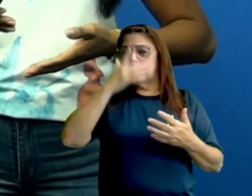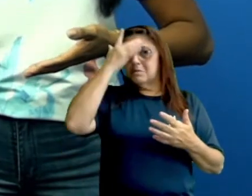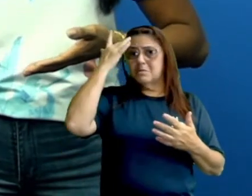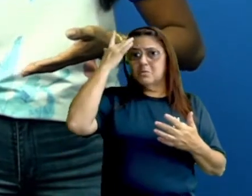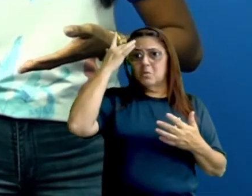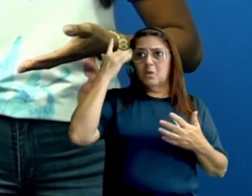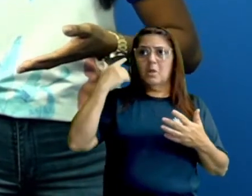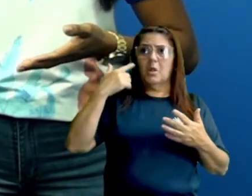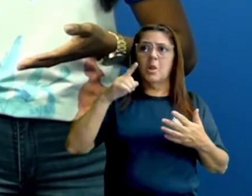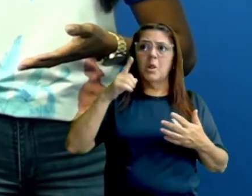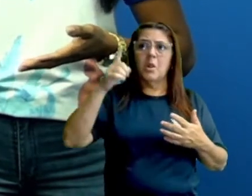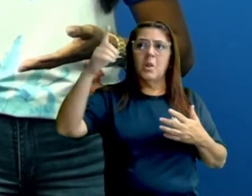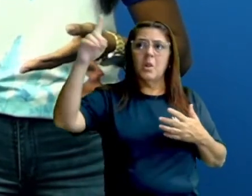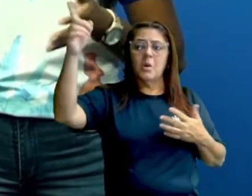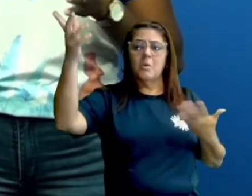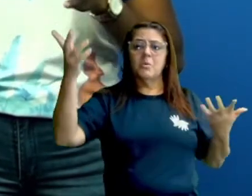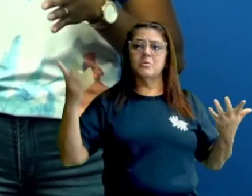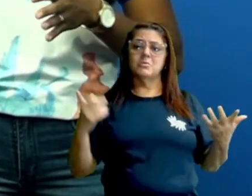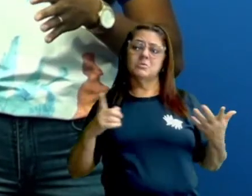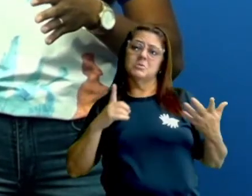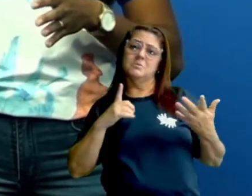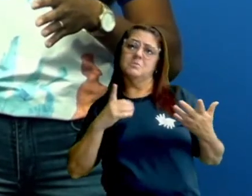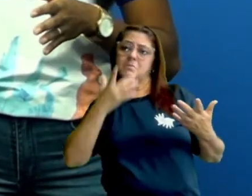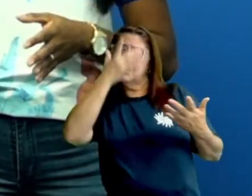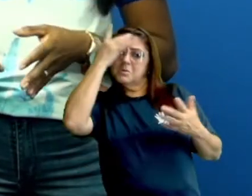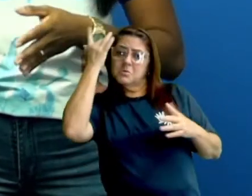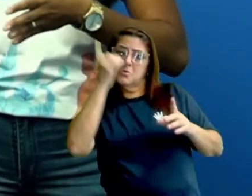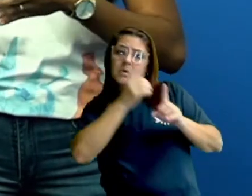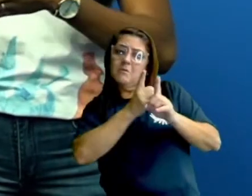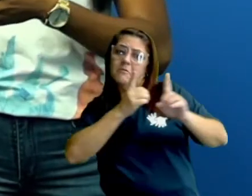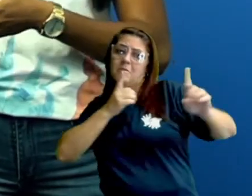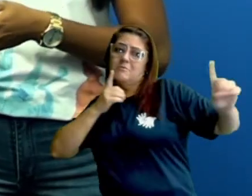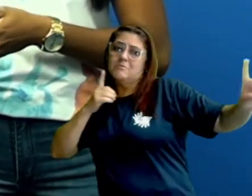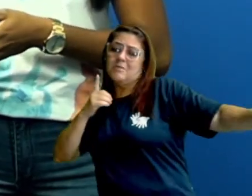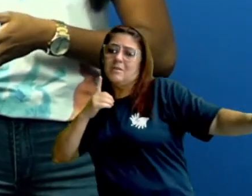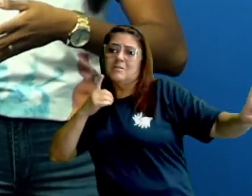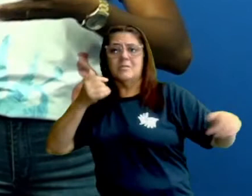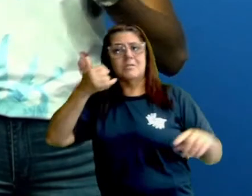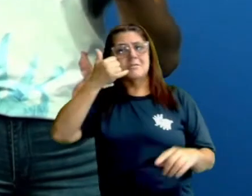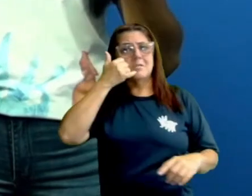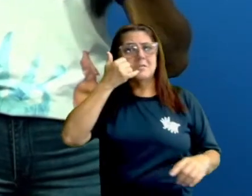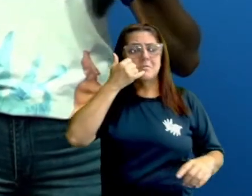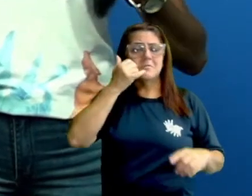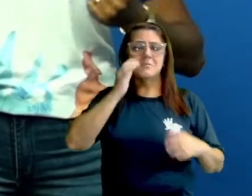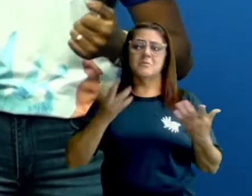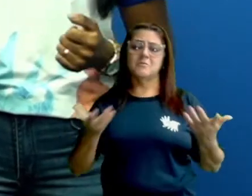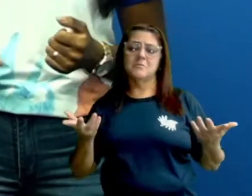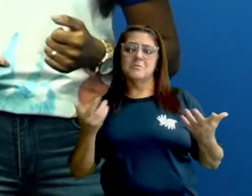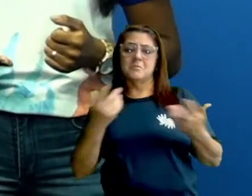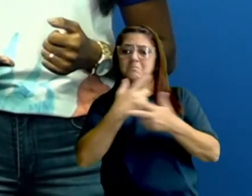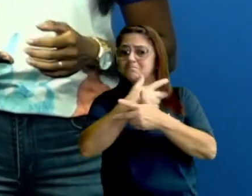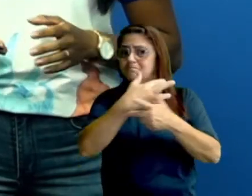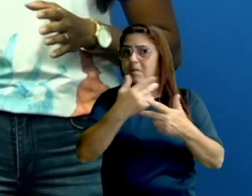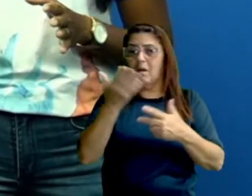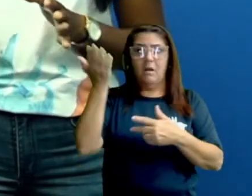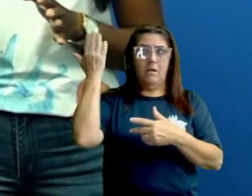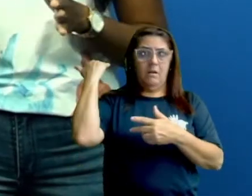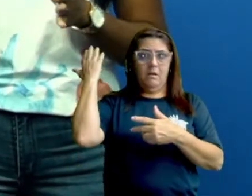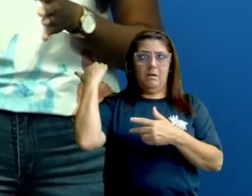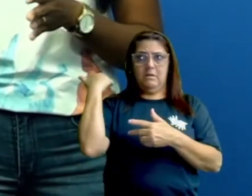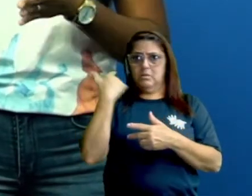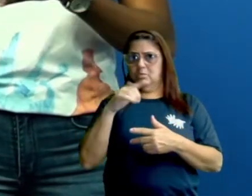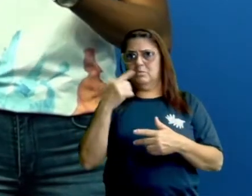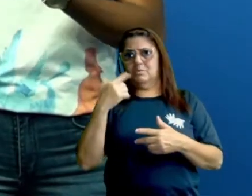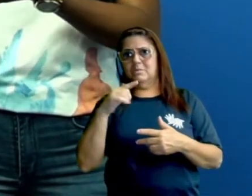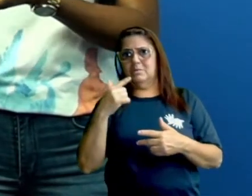tem um distanciamento aí, a gente recorre sempre ao quê? Aos meios digitais. Diferente de antigamente, que usava-se